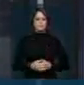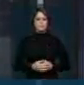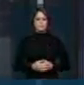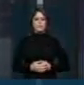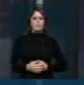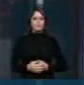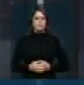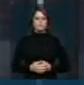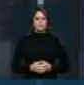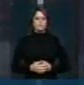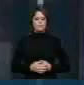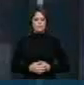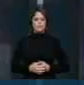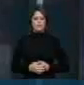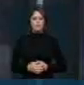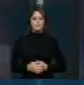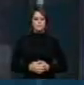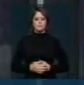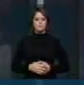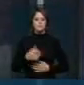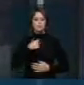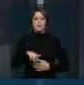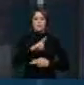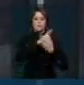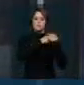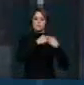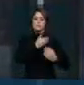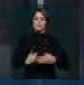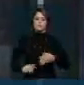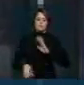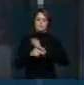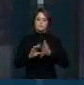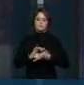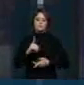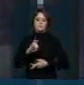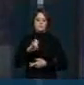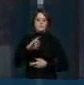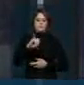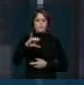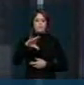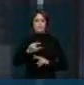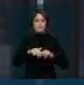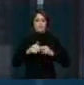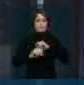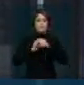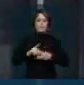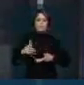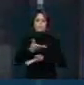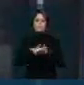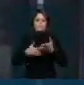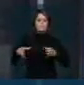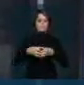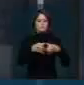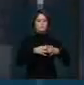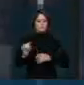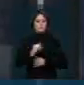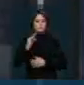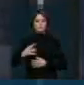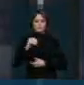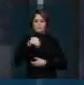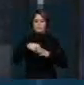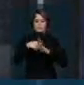de nós responsabilidade pública com a consolidação democrática. Há movimentos